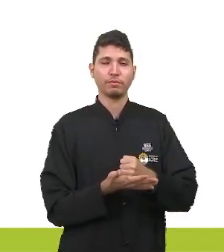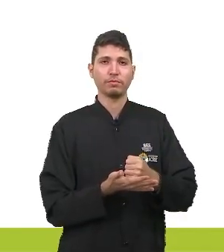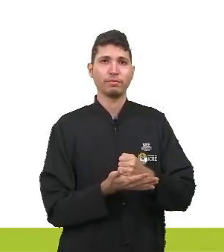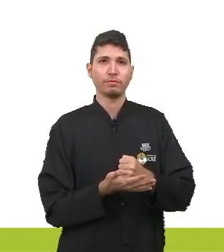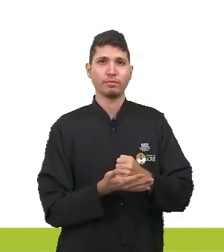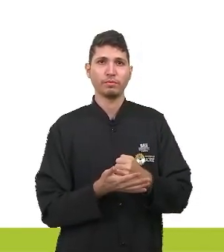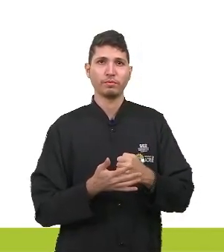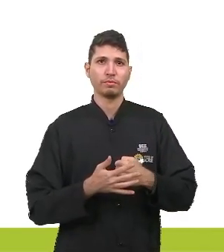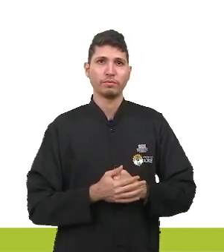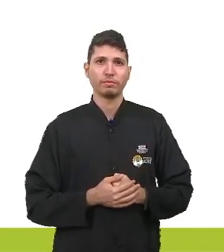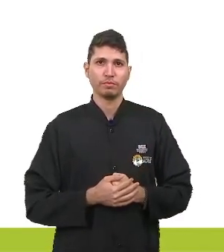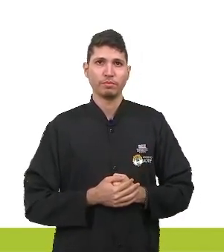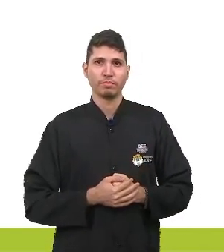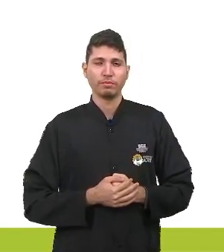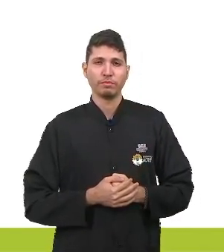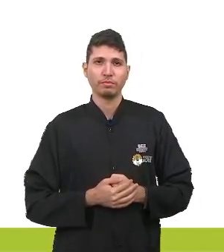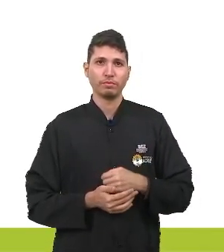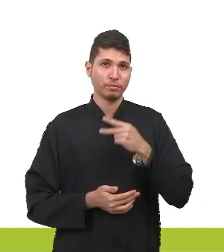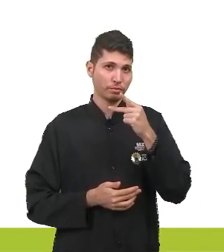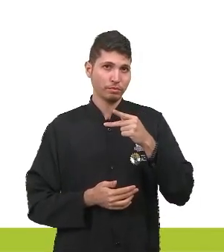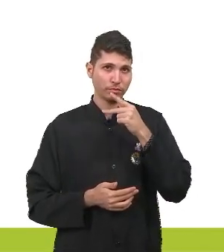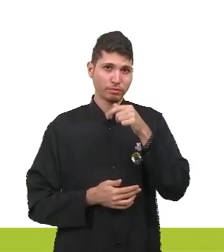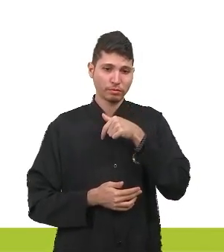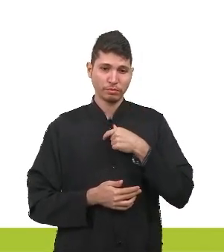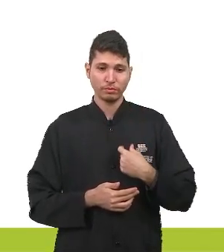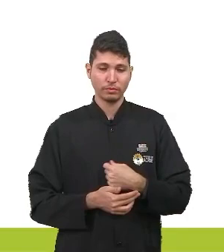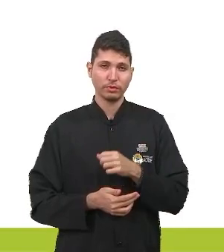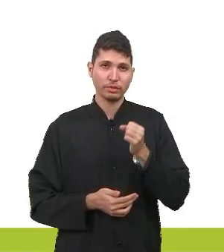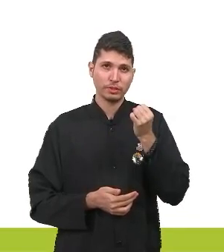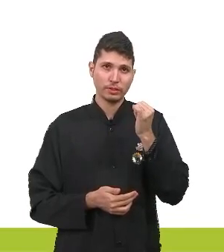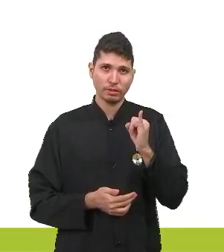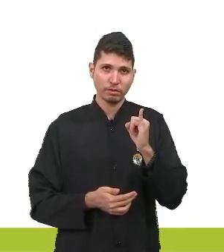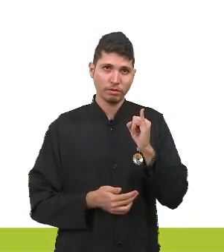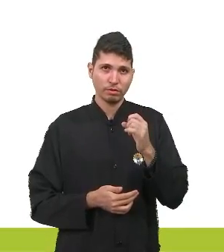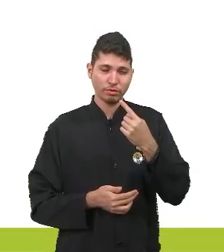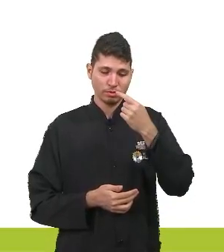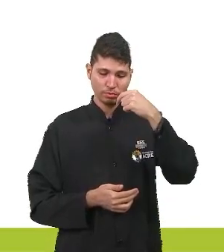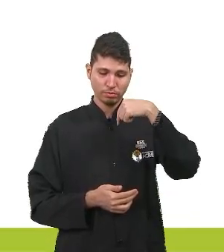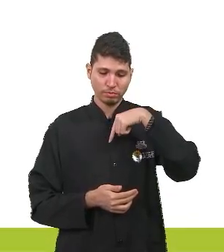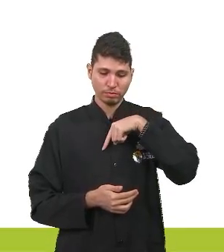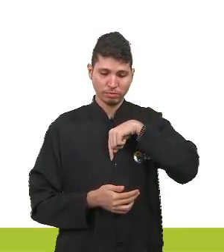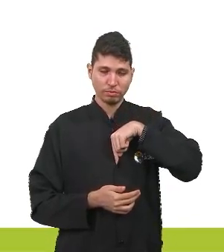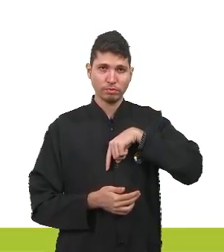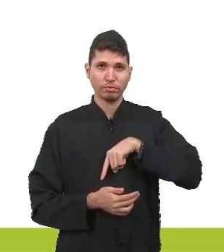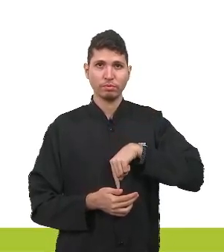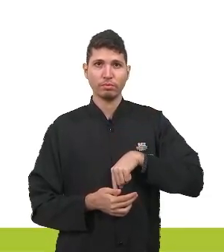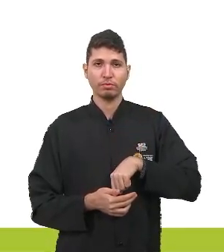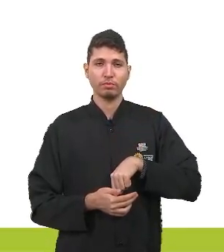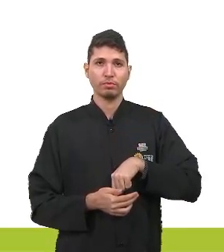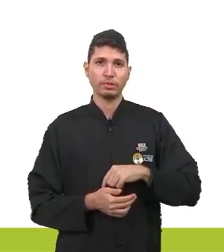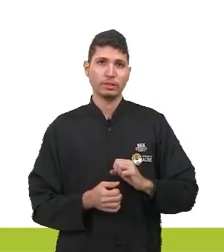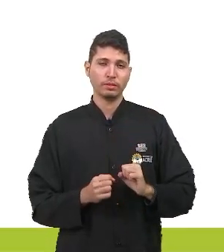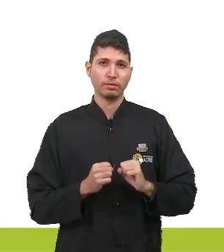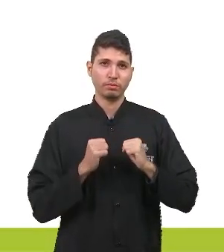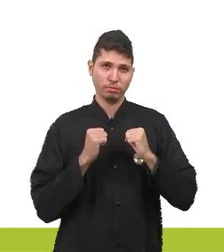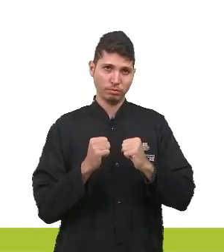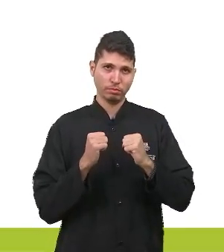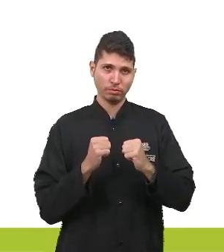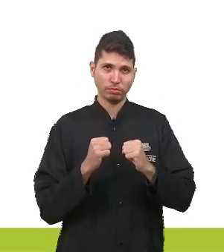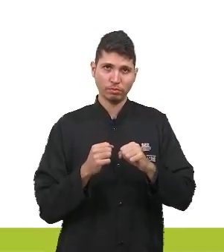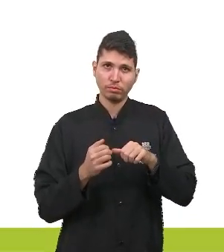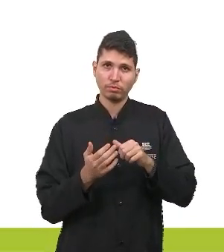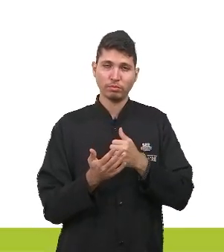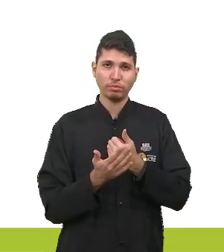E aí, estamos falando lá do intestino, né? Se ele vai chegar lá no intestino, ele podia ter toda a sua